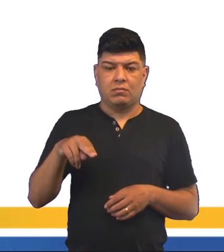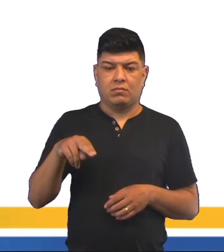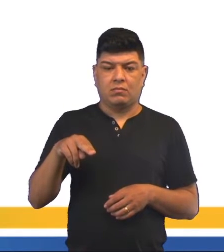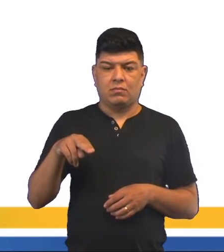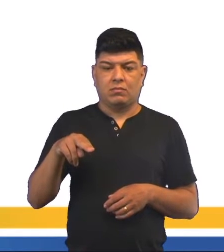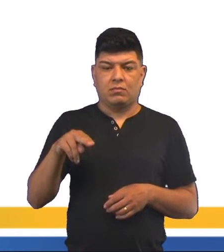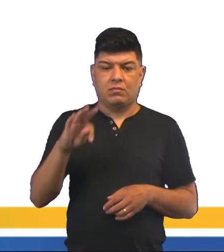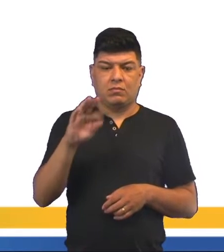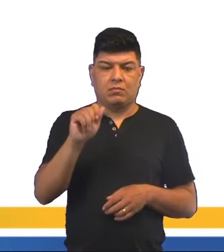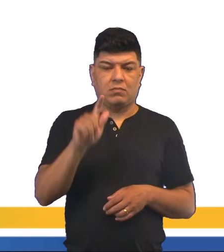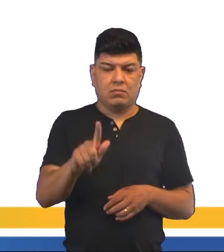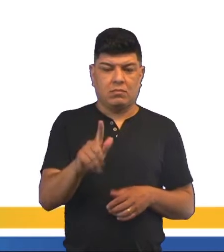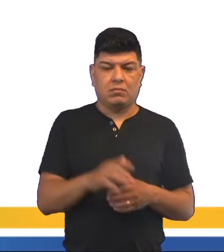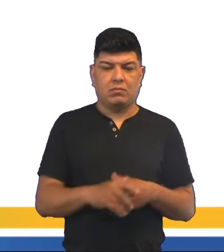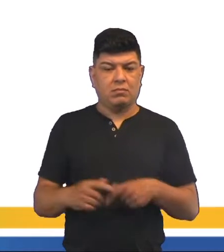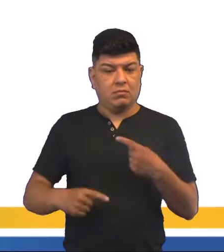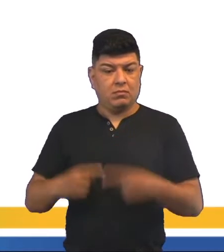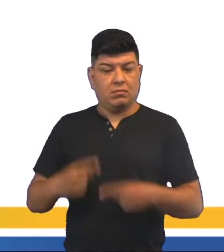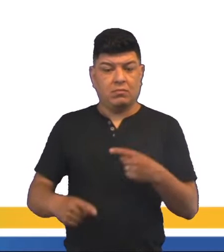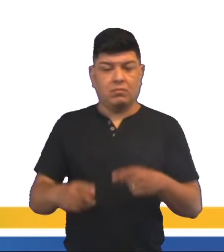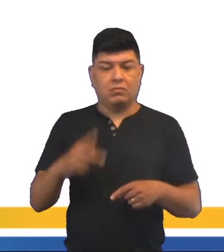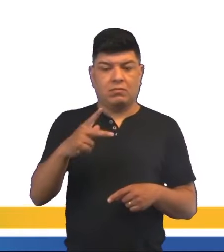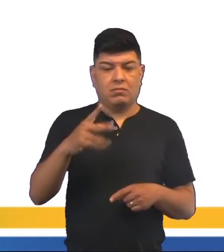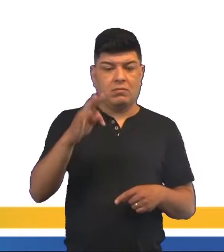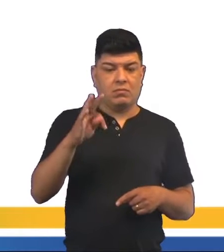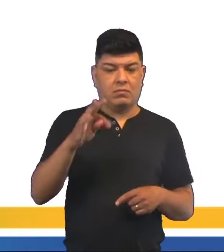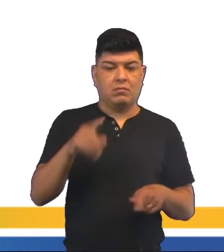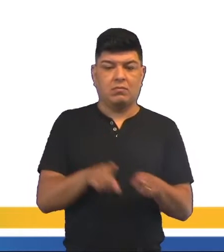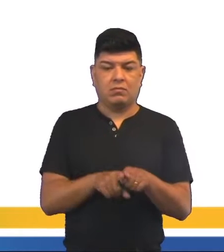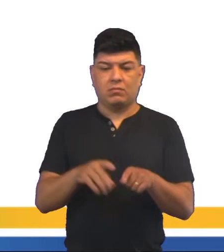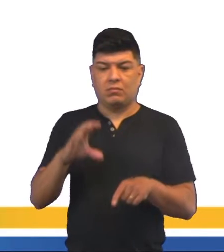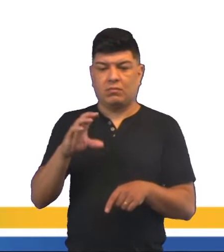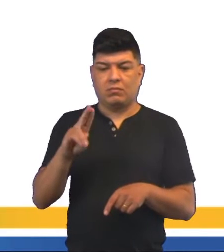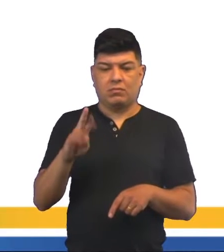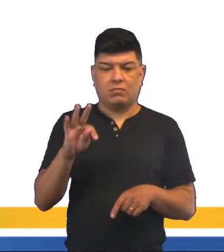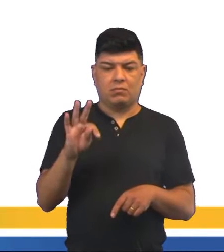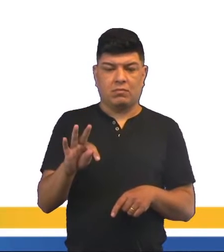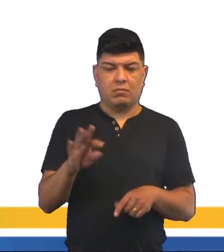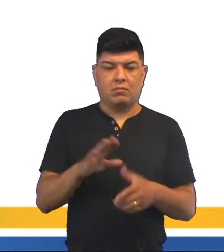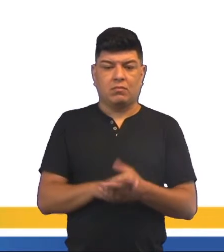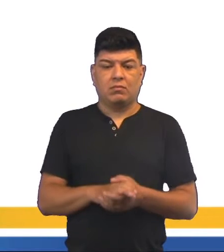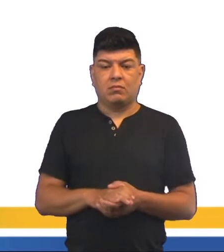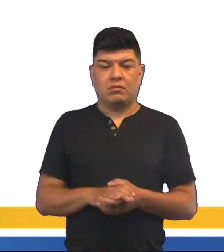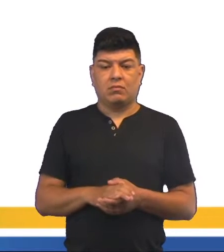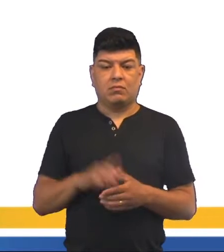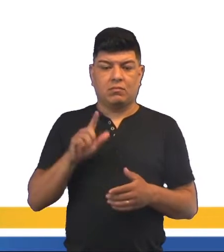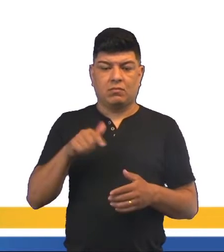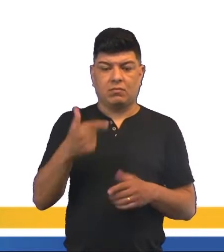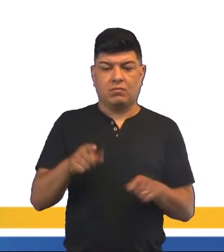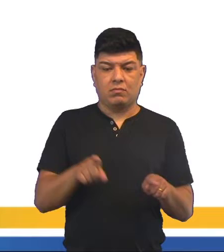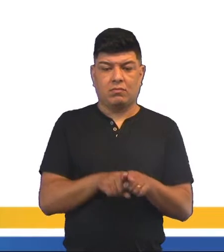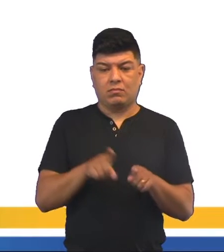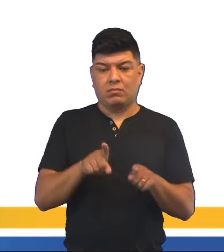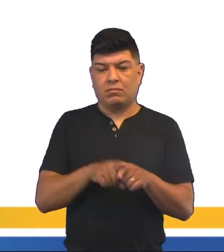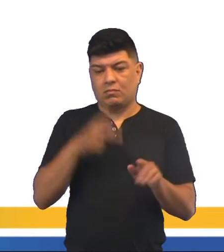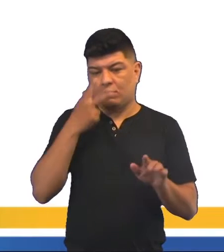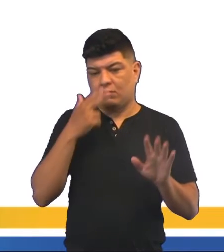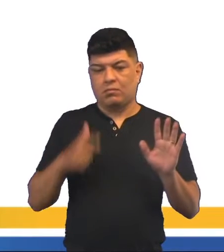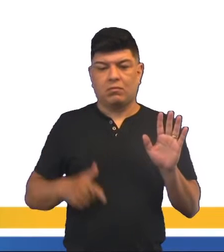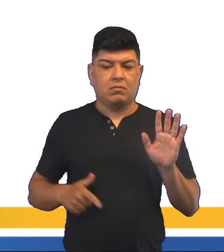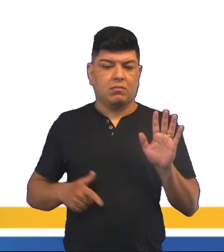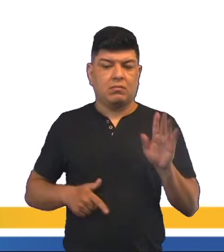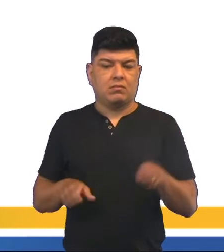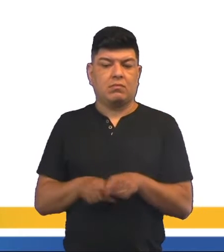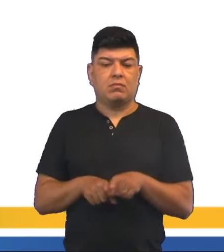né, políticas, né, como o PT, né, o Partido dos Trabalhadores, a CUT, né, Central Única de Trabalhadores, e segmentos, né, até então